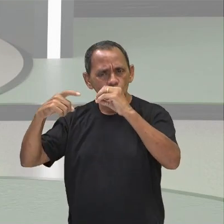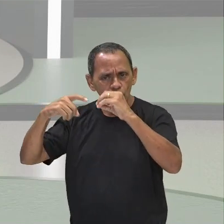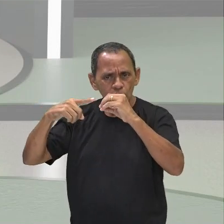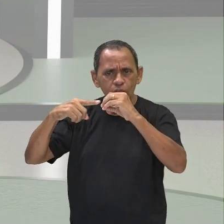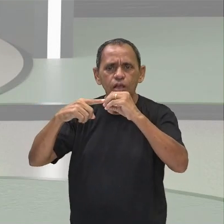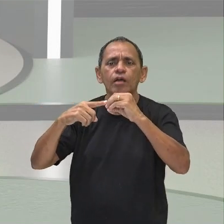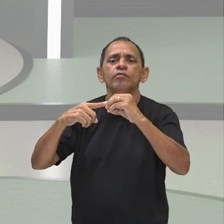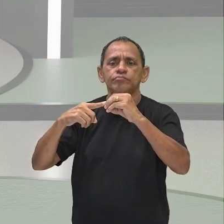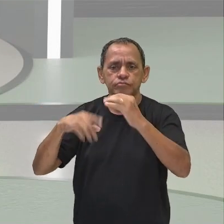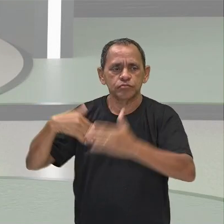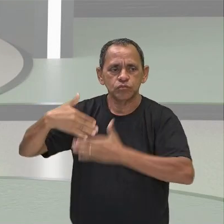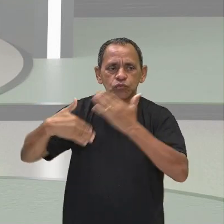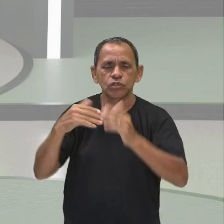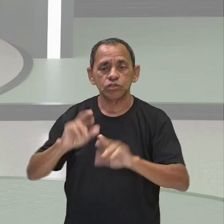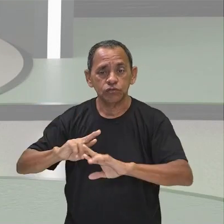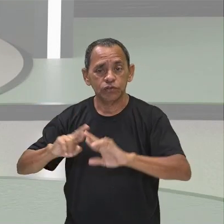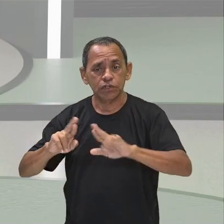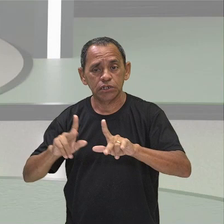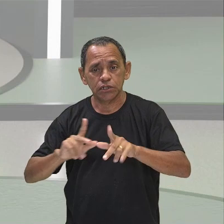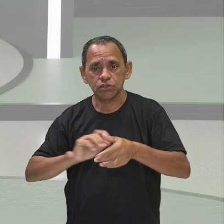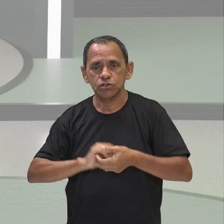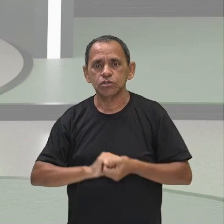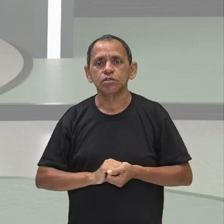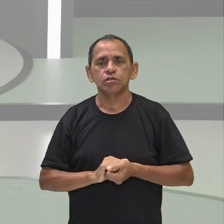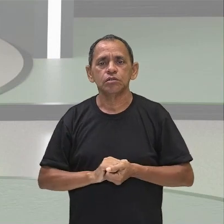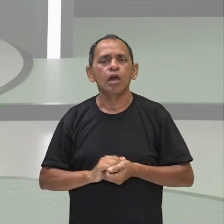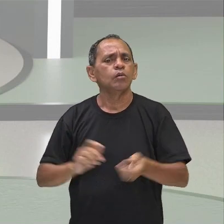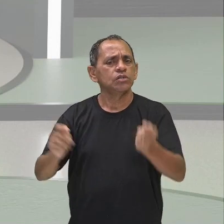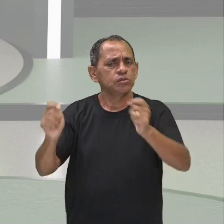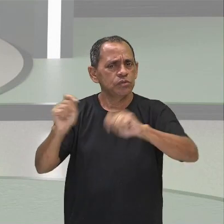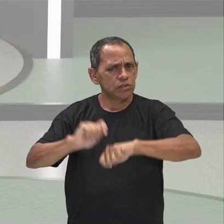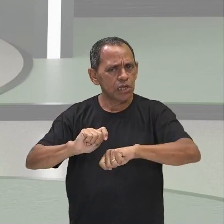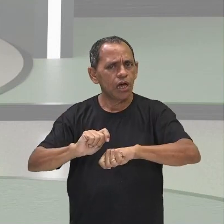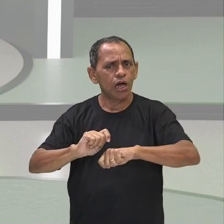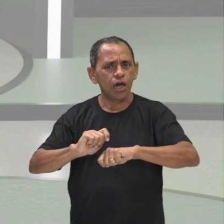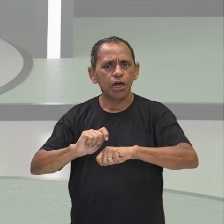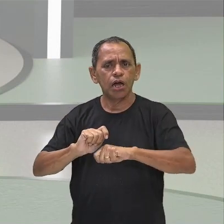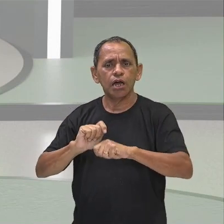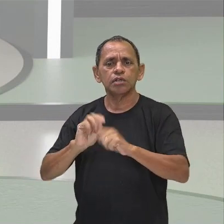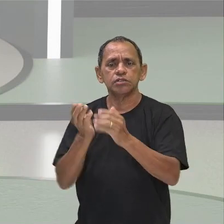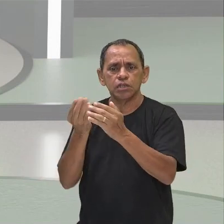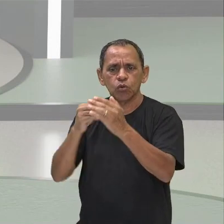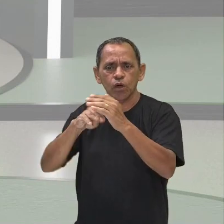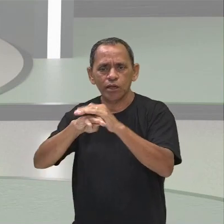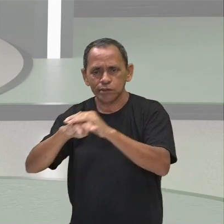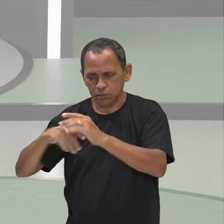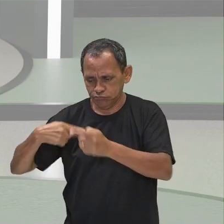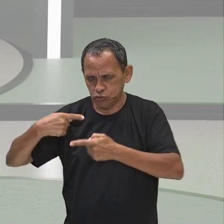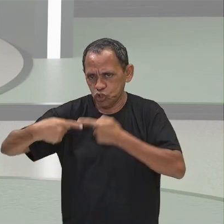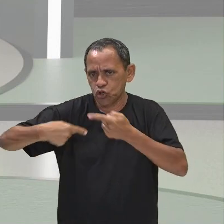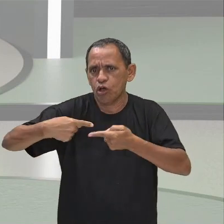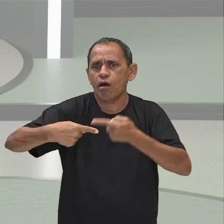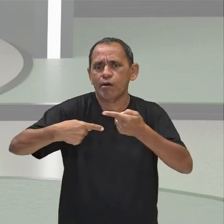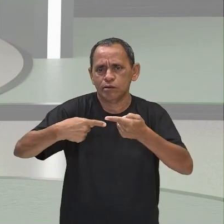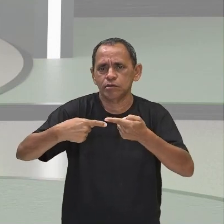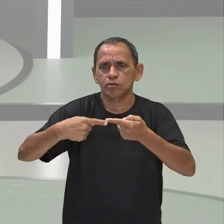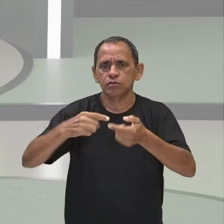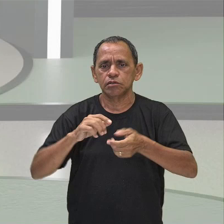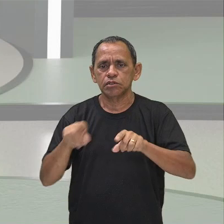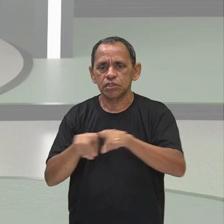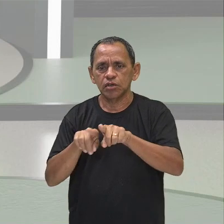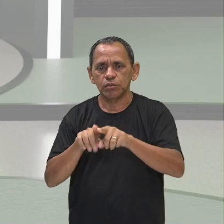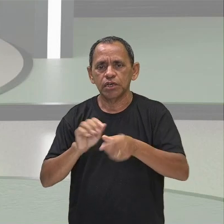desse, há a possibilidade deles serem conservados de uma geração para outra e depois serem misturados com a união